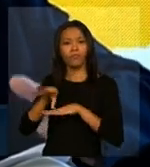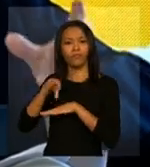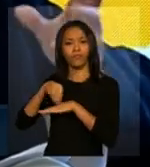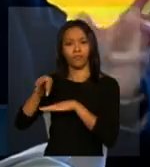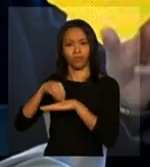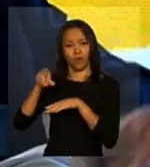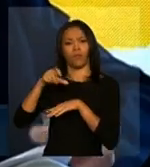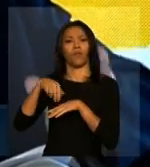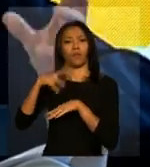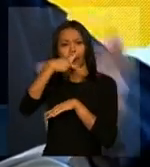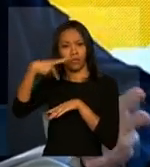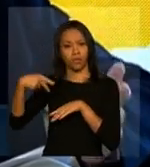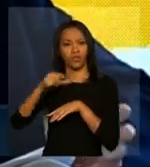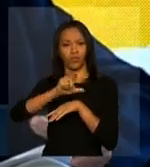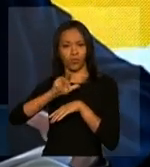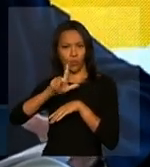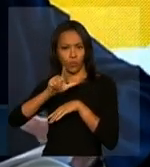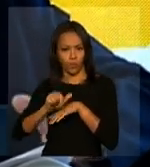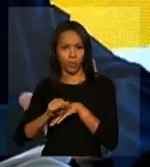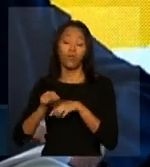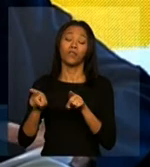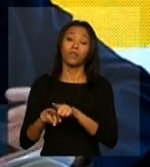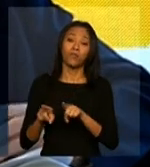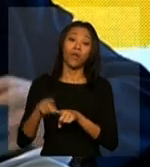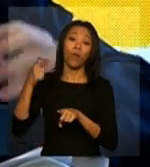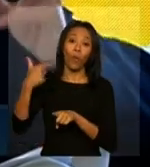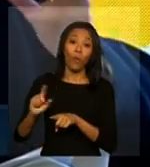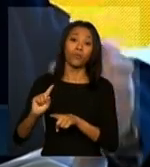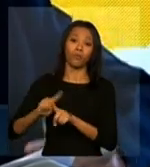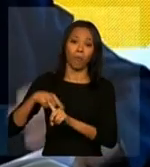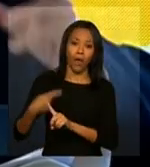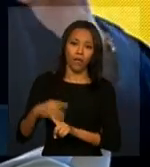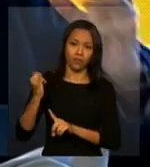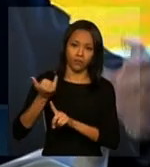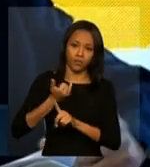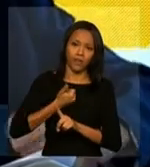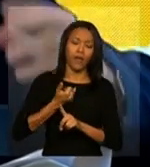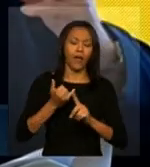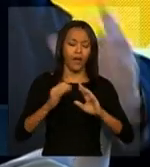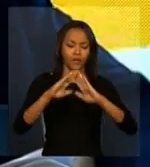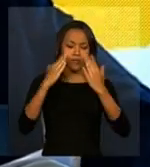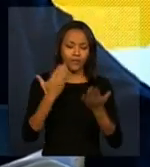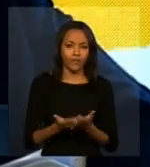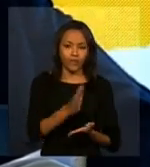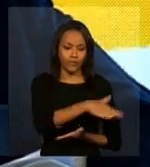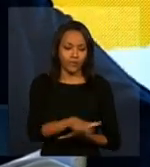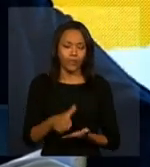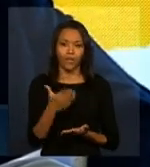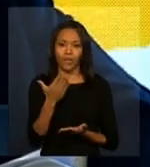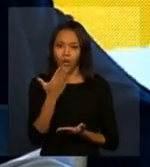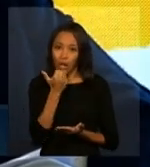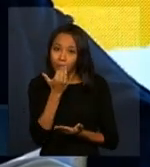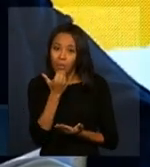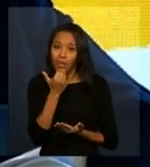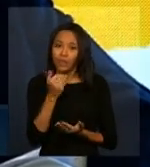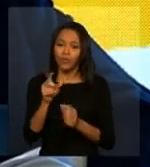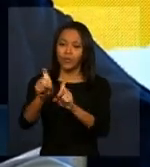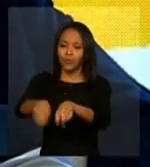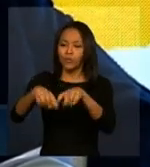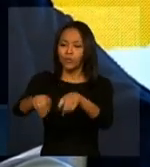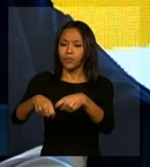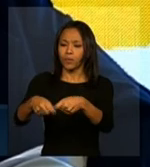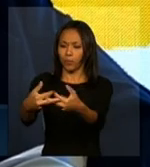escolar como um outro elemento que precisava ser fortemente transformado e fortalecido,